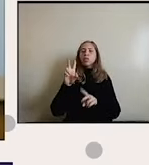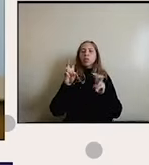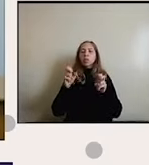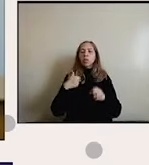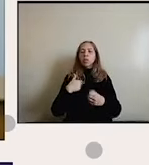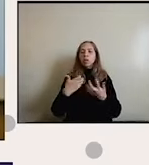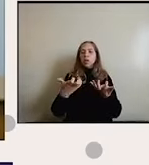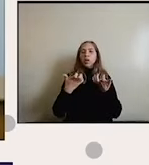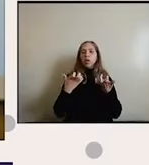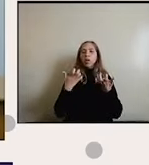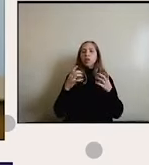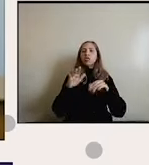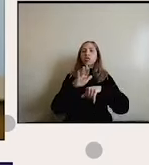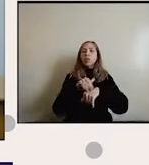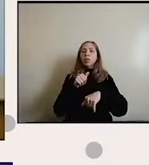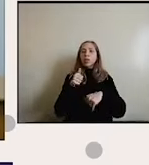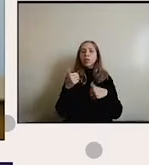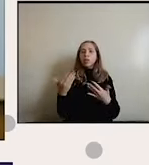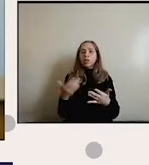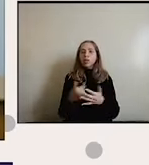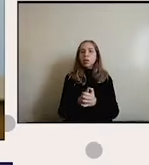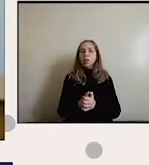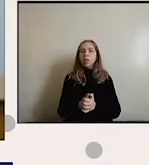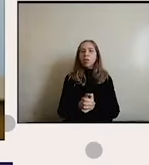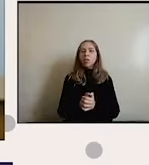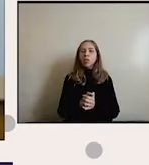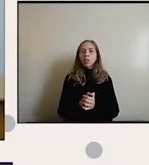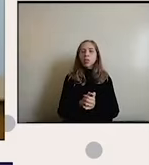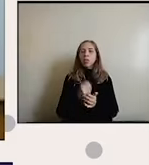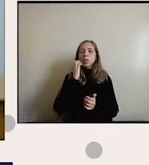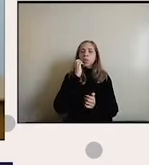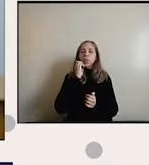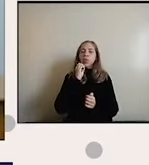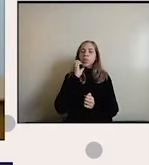aqui o doutor